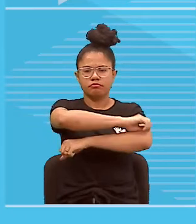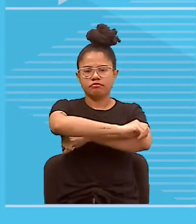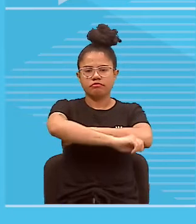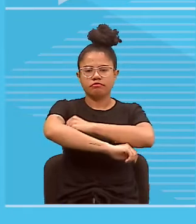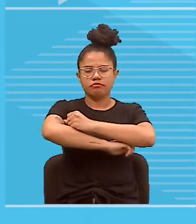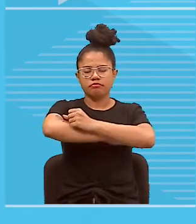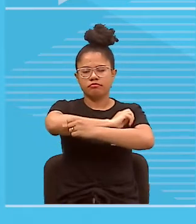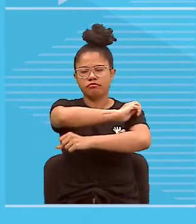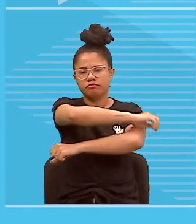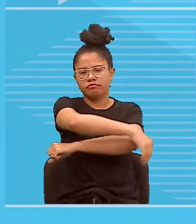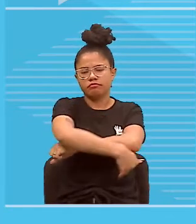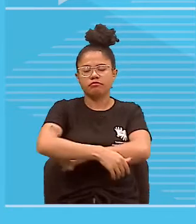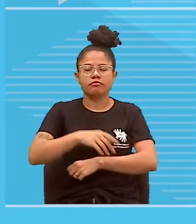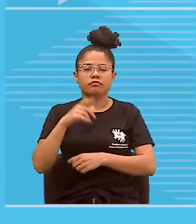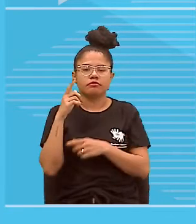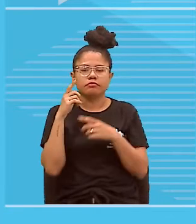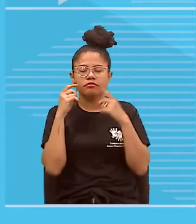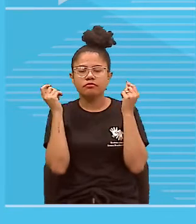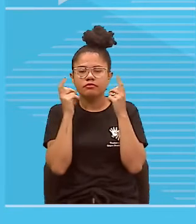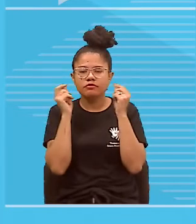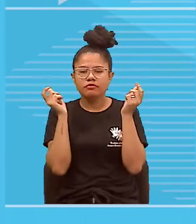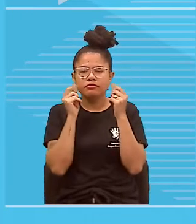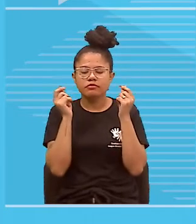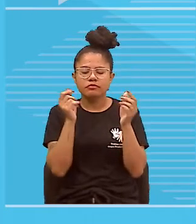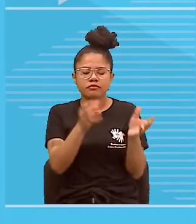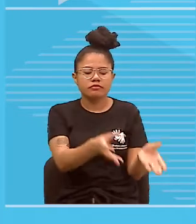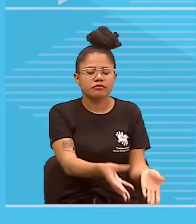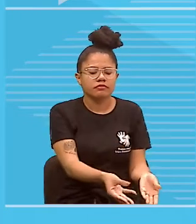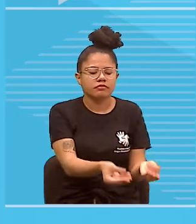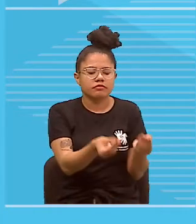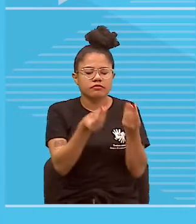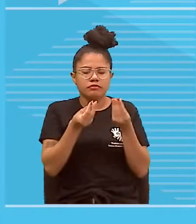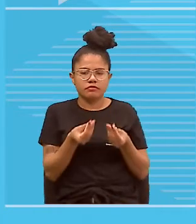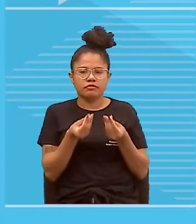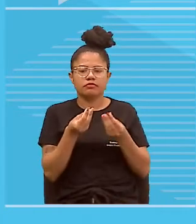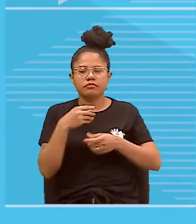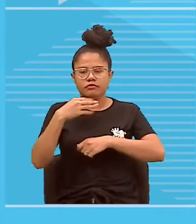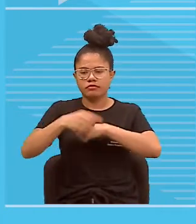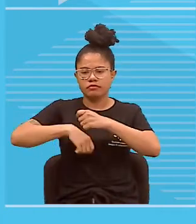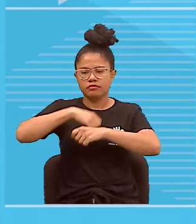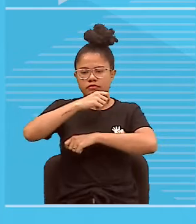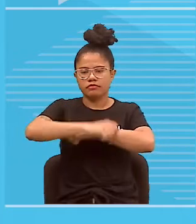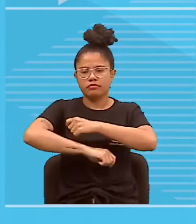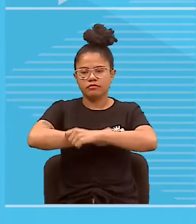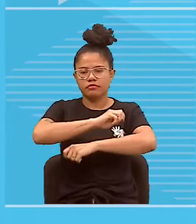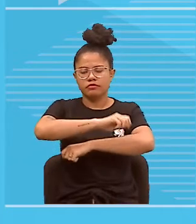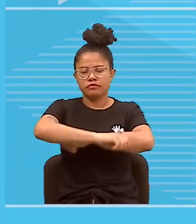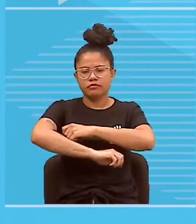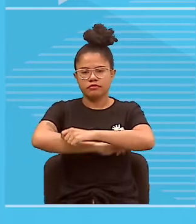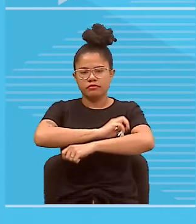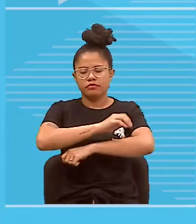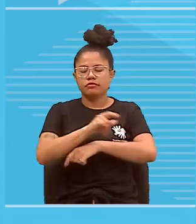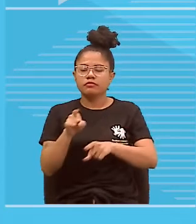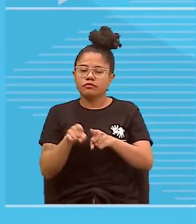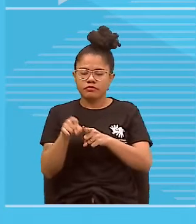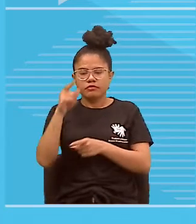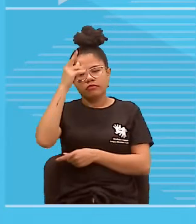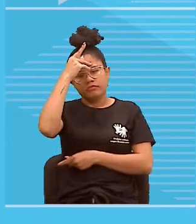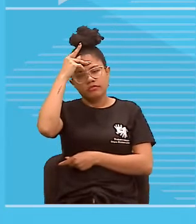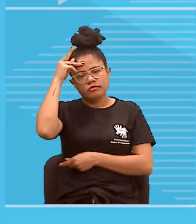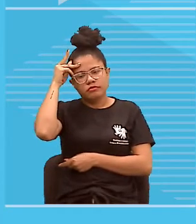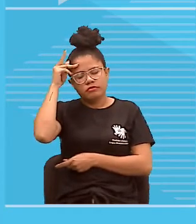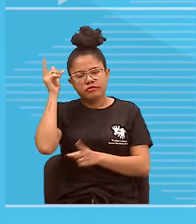mumificados e eles quando eles pegavam essas múmias né tanto de gatos quanto de pessoas né